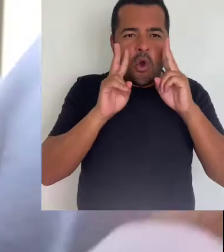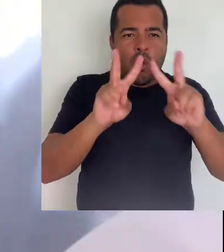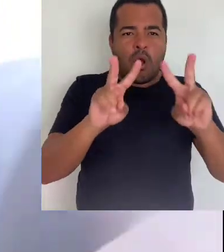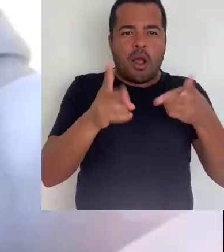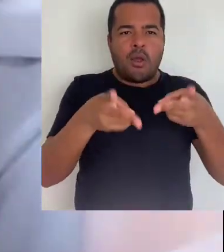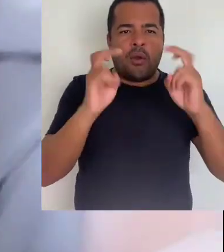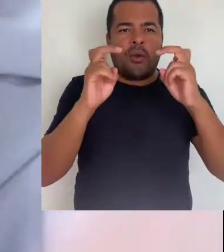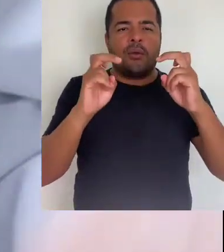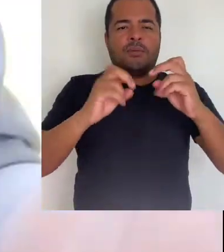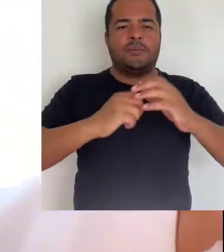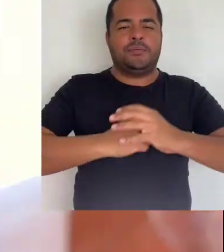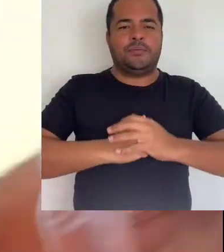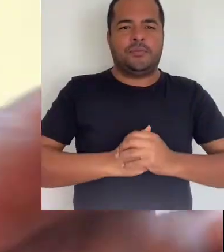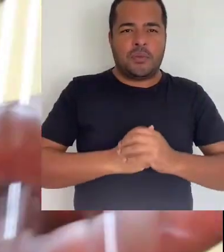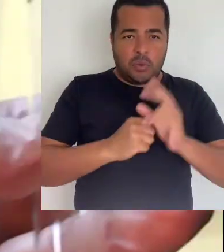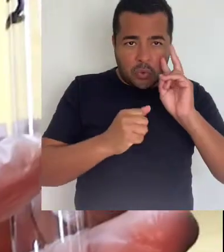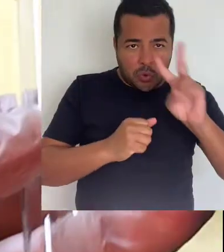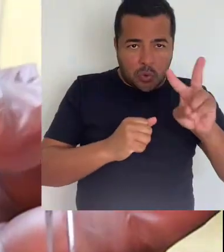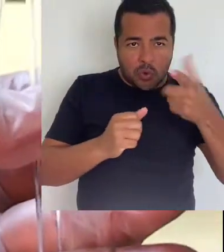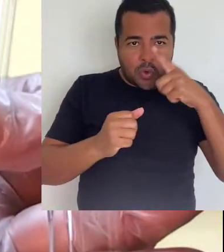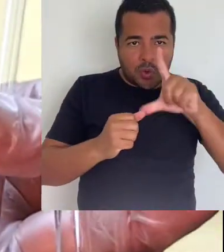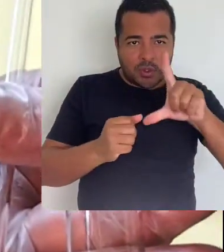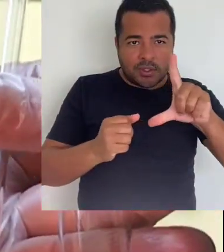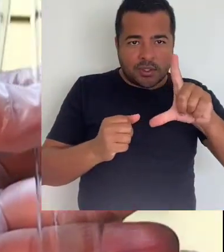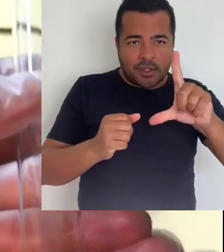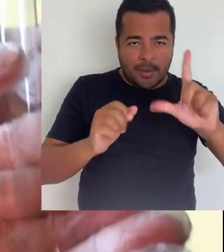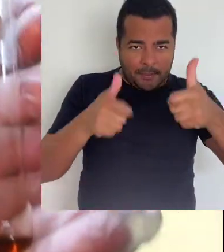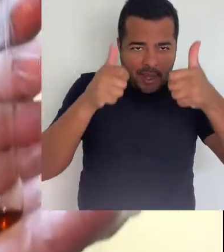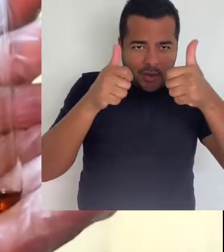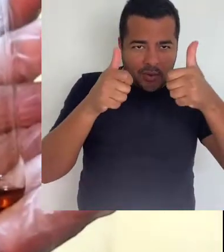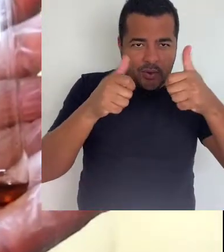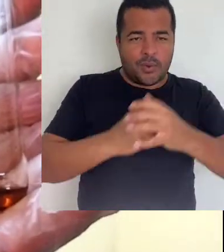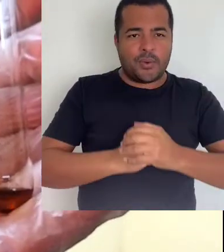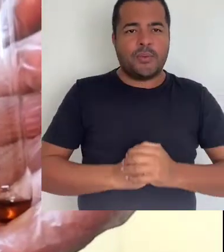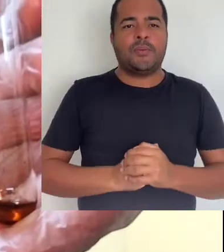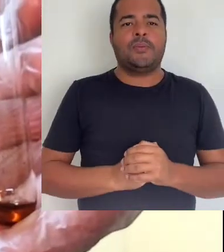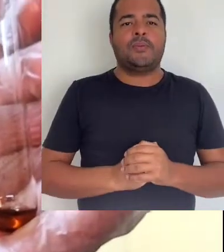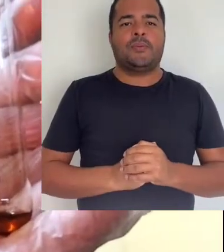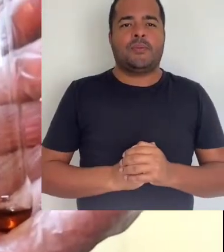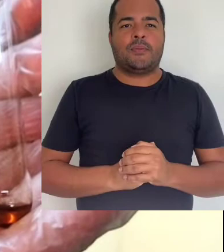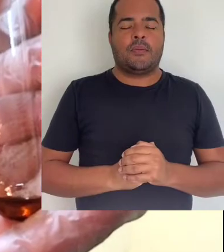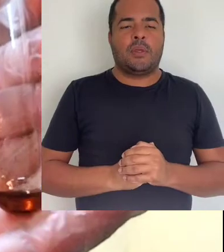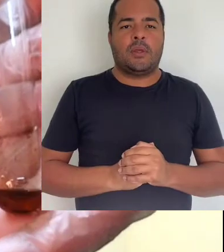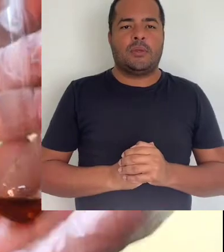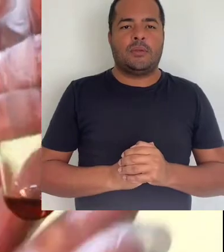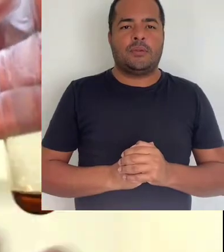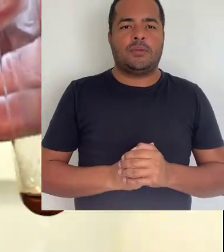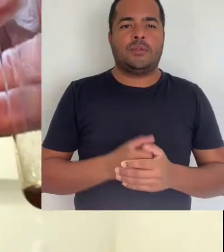vocês para que vocês consigam visualizar melhor. Tá dando para visualizar bem?